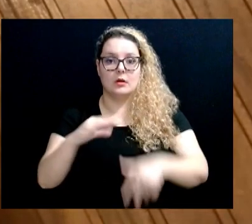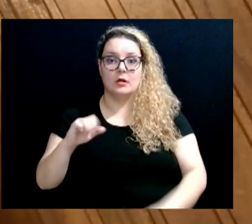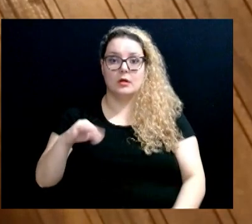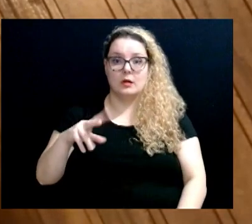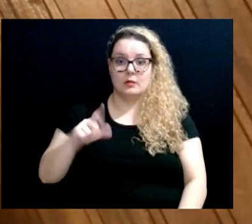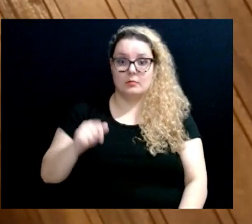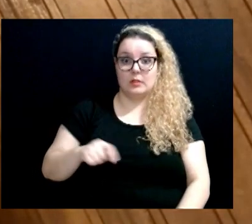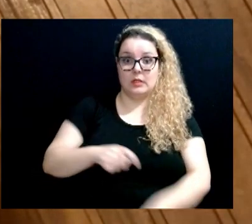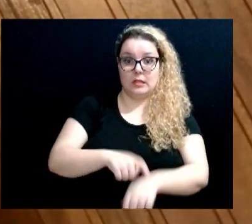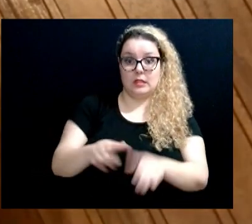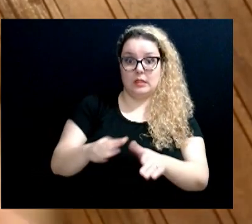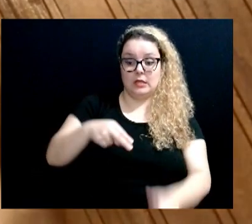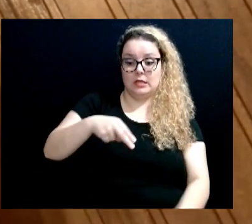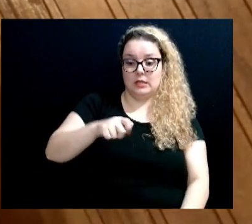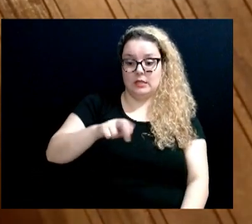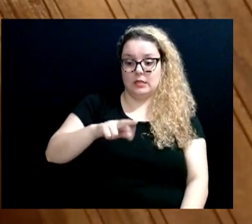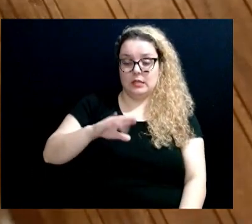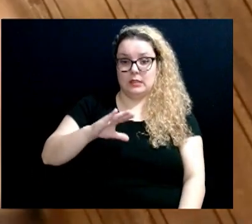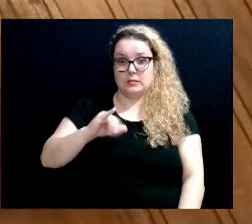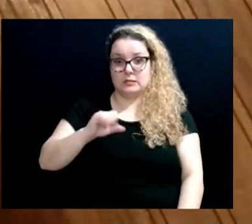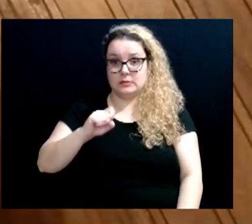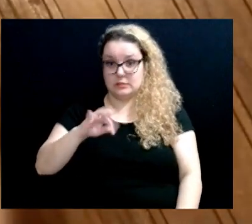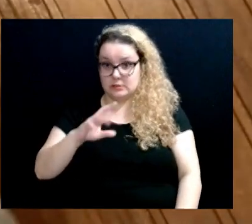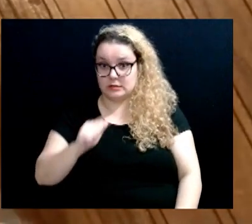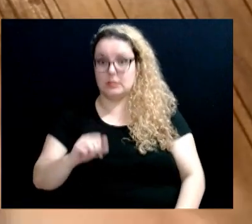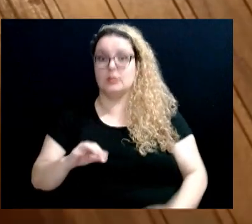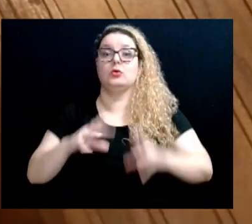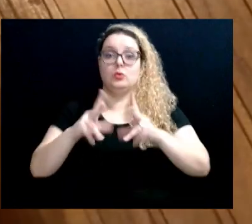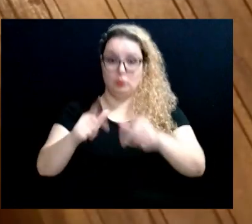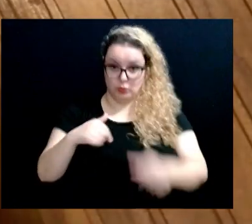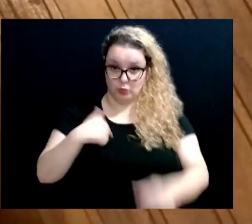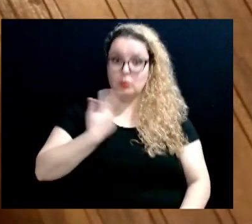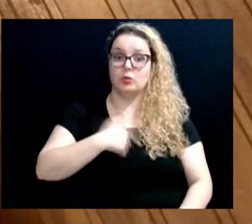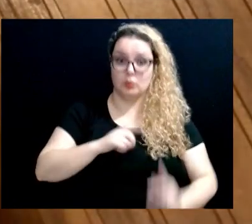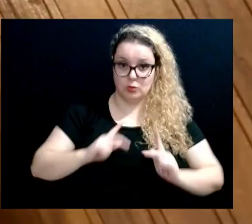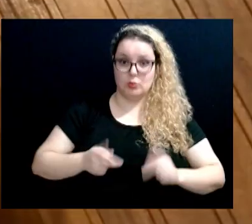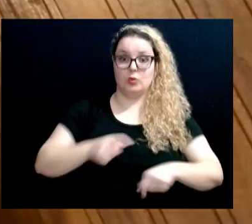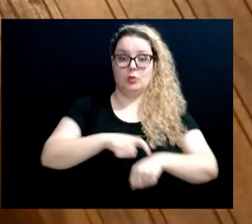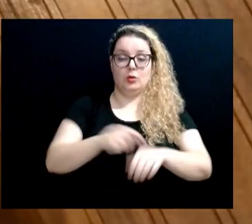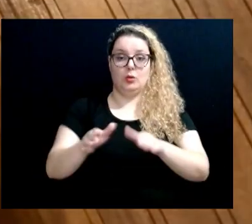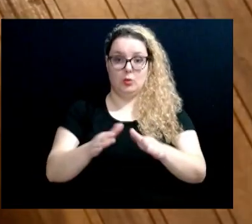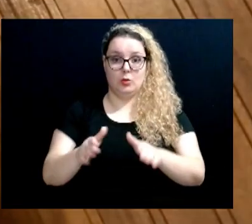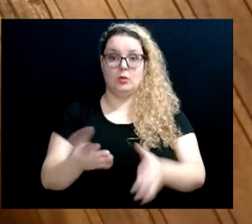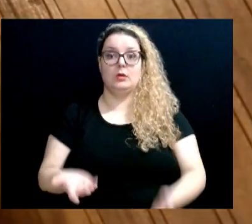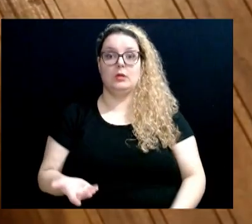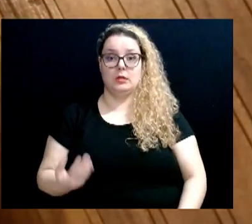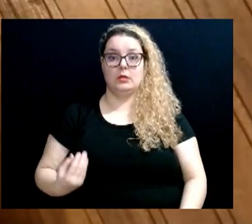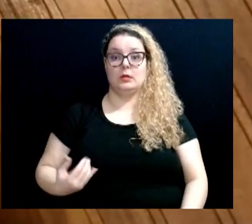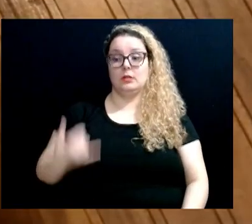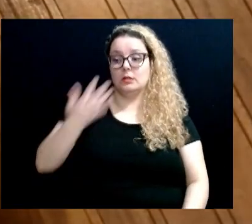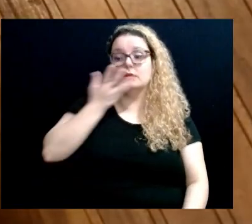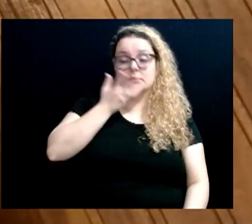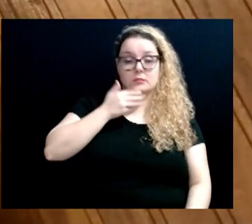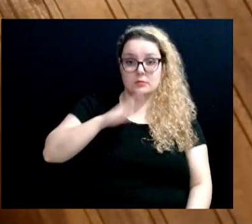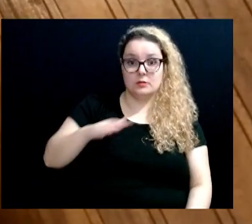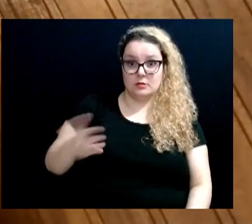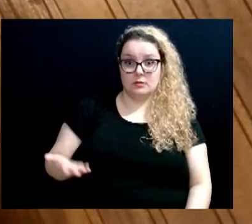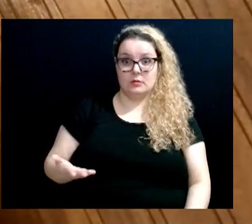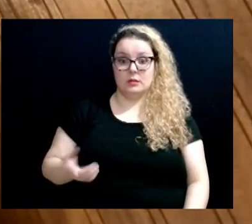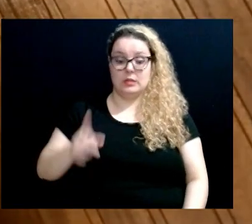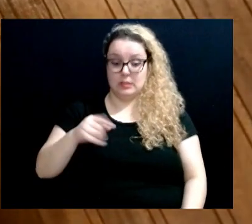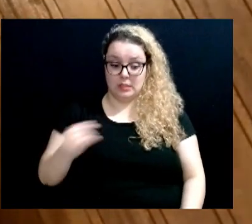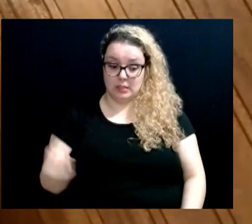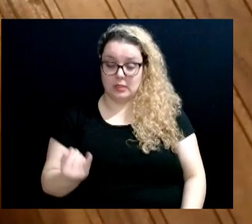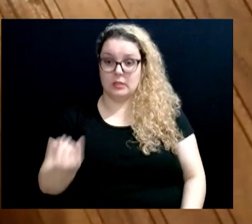que nós temos, que todo ser humano tem numa certa fase da infância, que ela é fundamental para criar